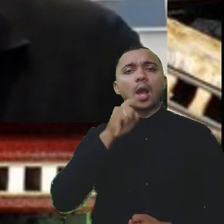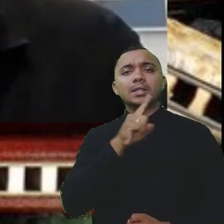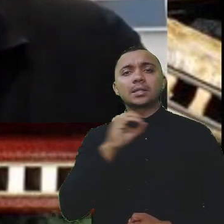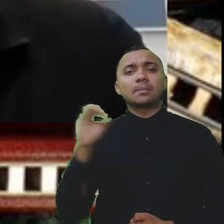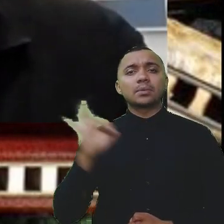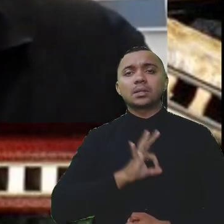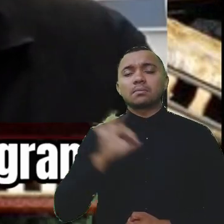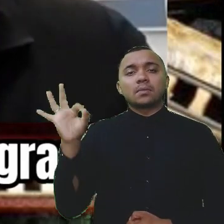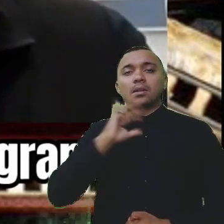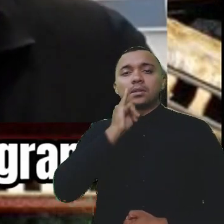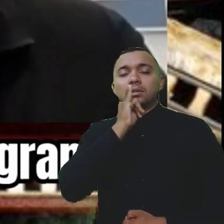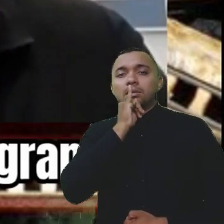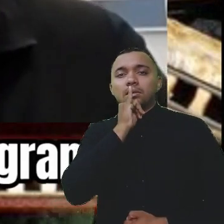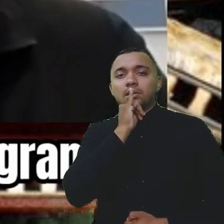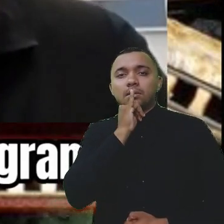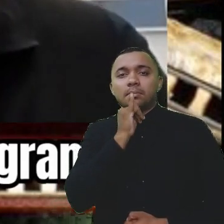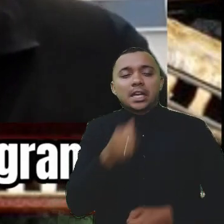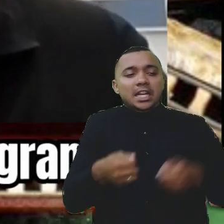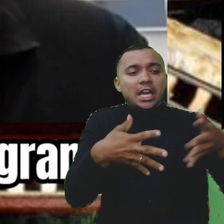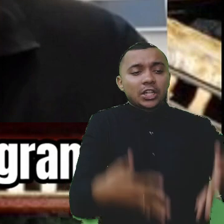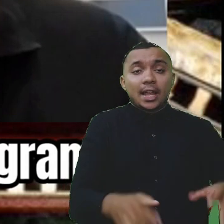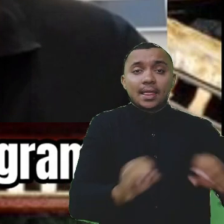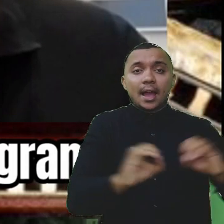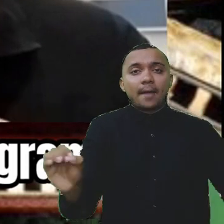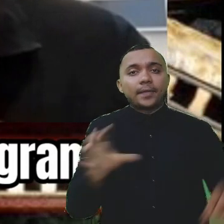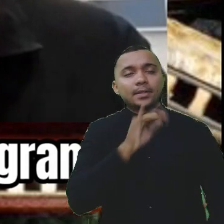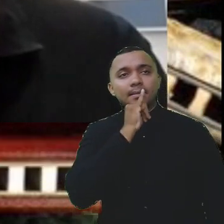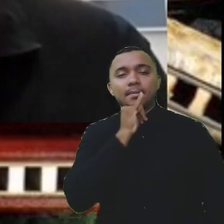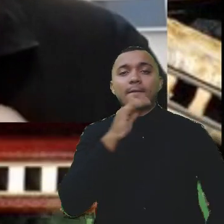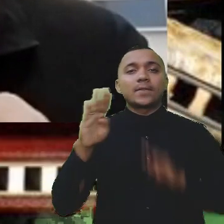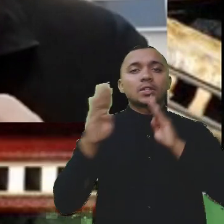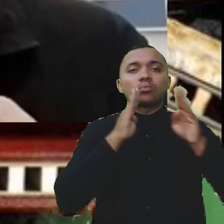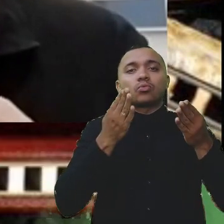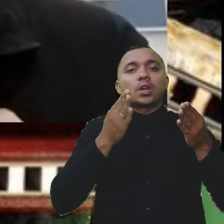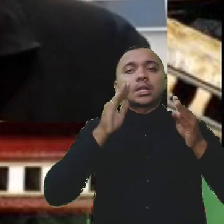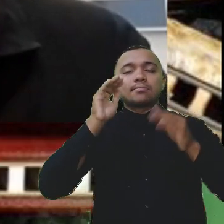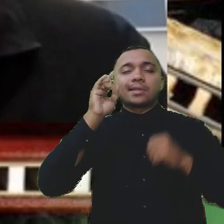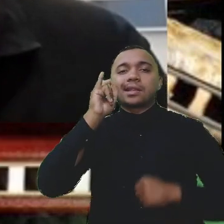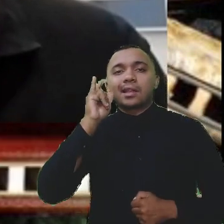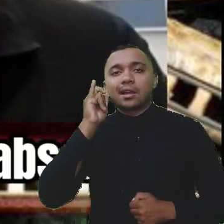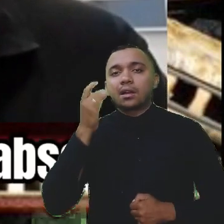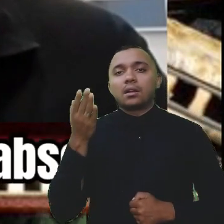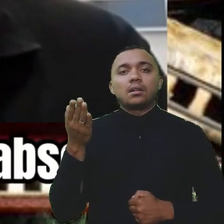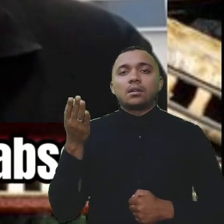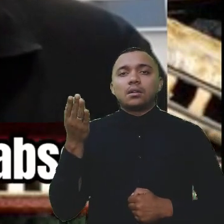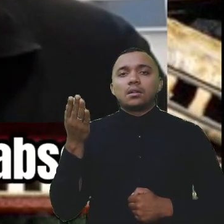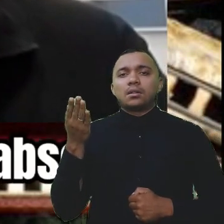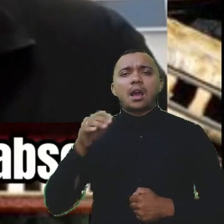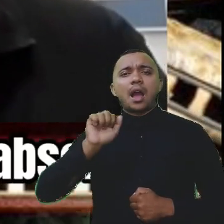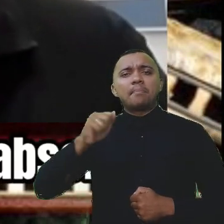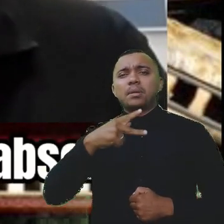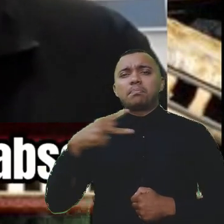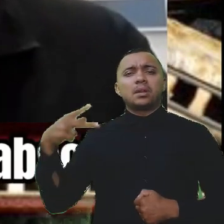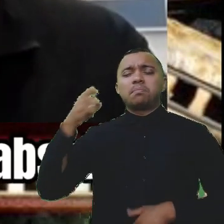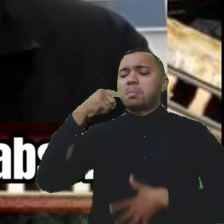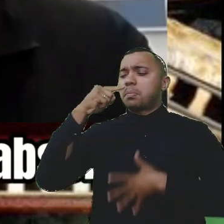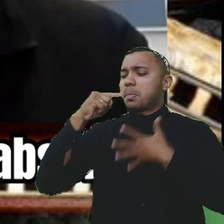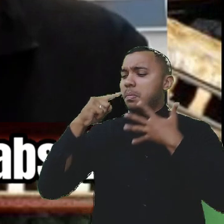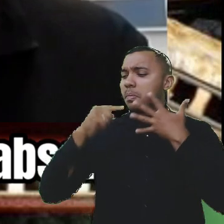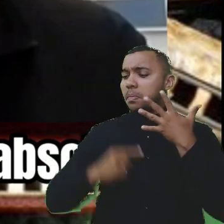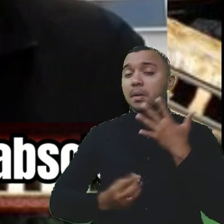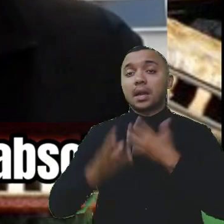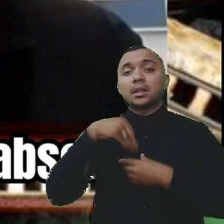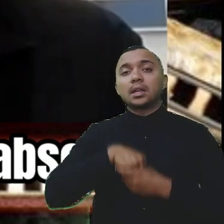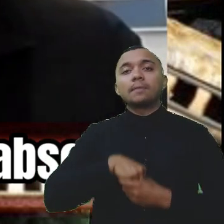zero. Então, se você pensar em Facebook, Instagram, todo o streaming trabalha com a ideia